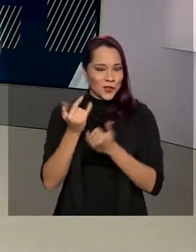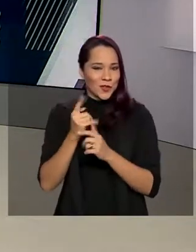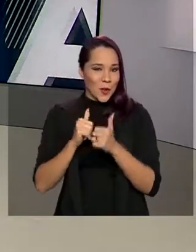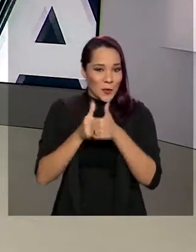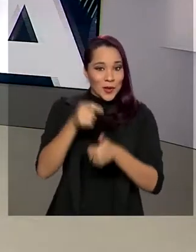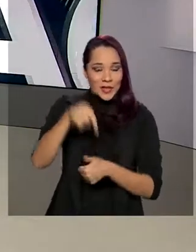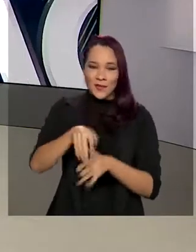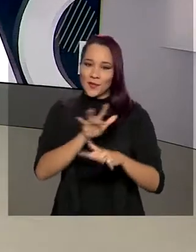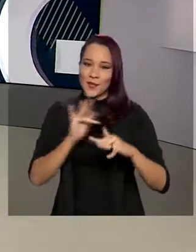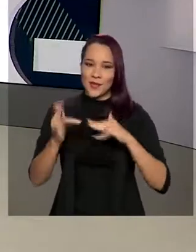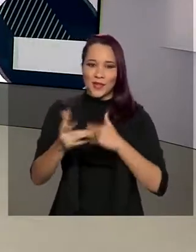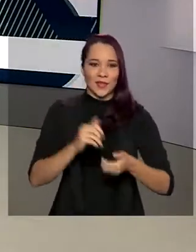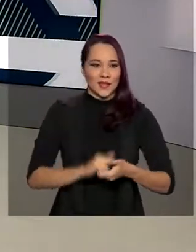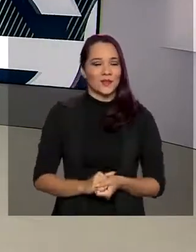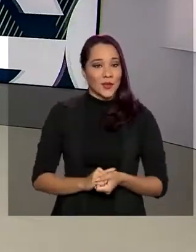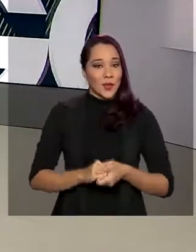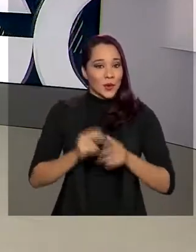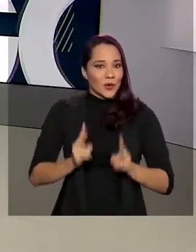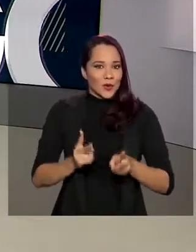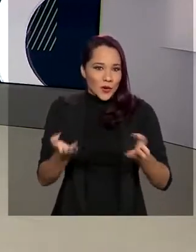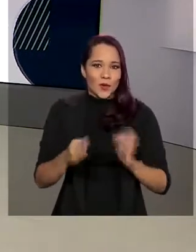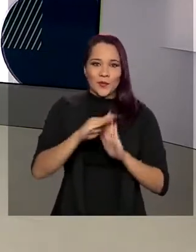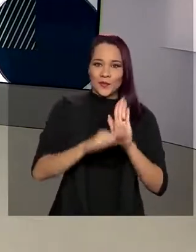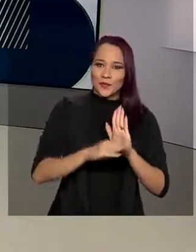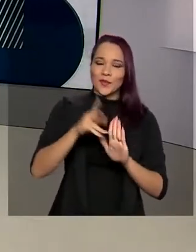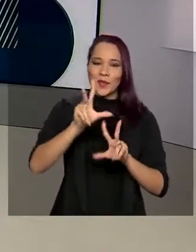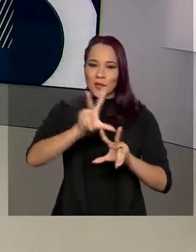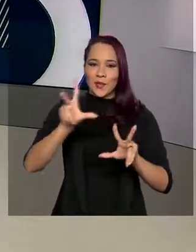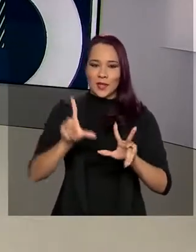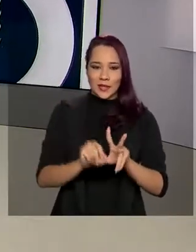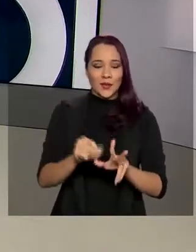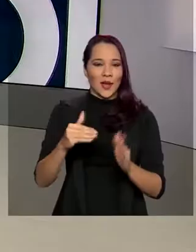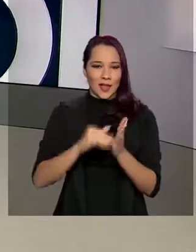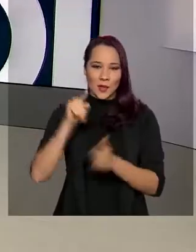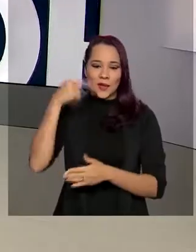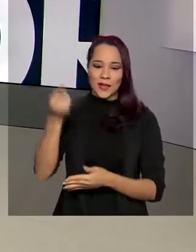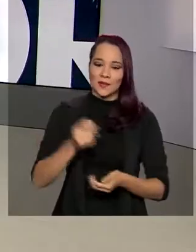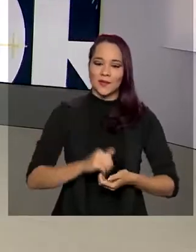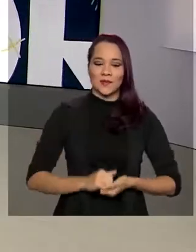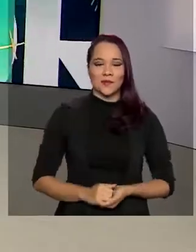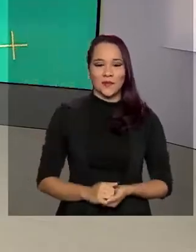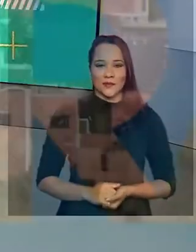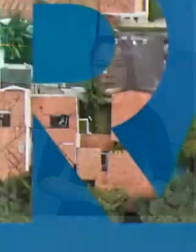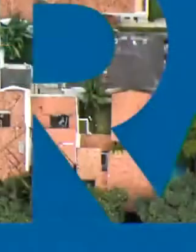você acompanha pelas nossas redes sociais. Fique agora com a programação da TV Brasil. Até a próxima.